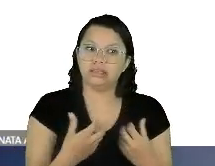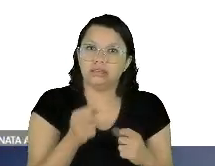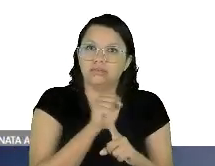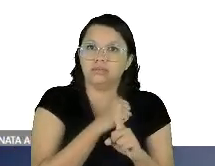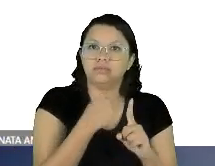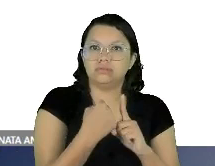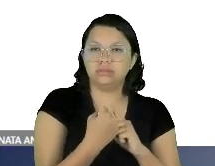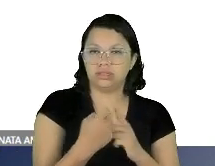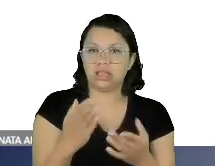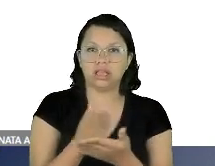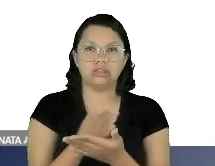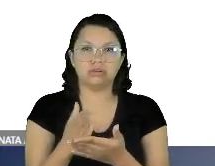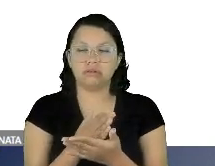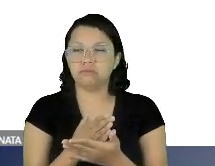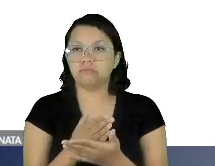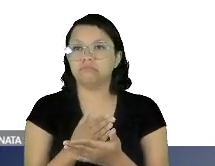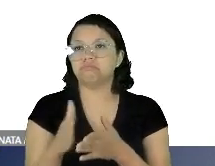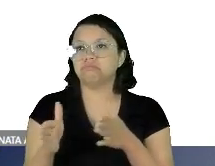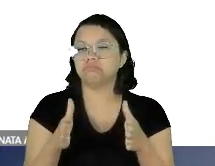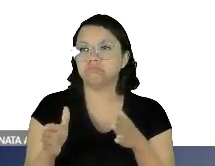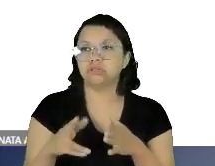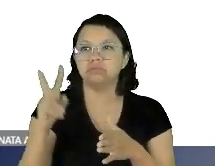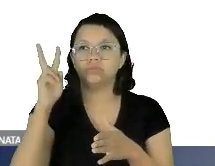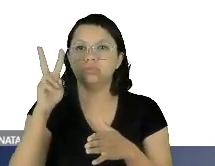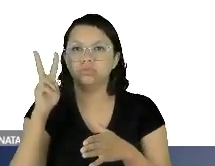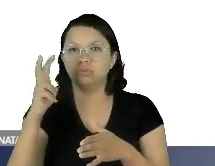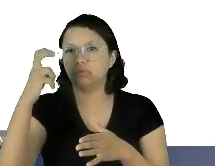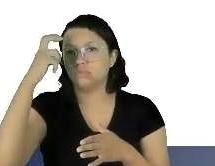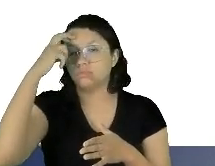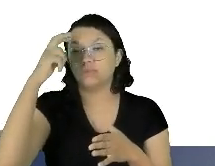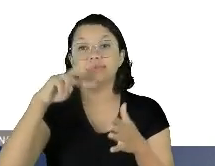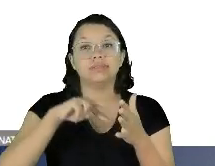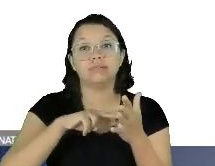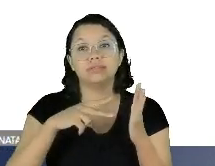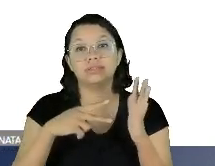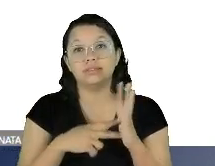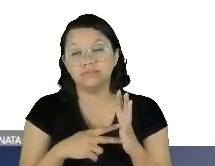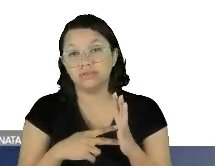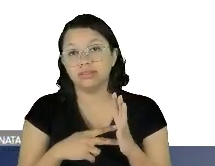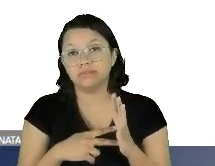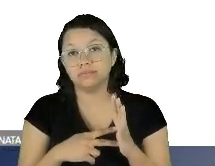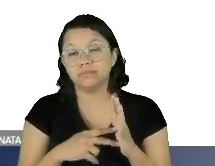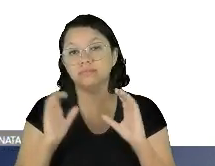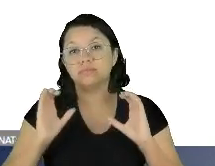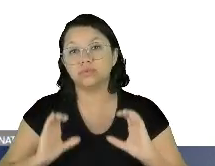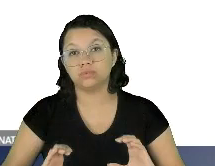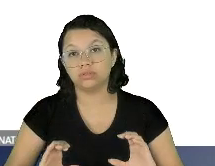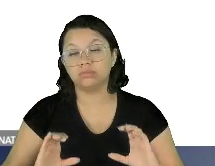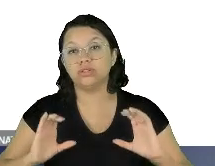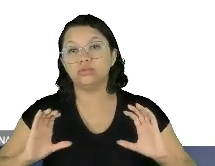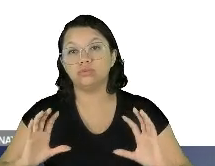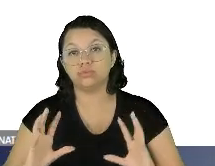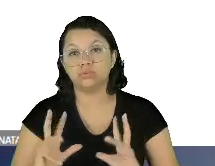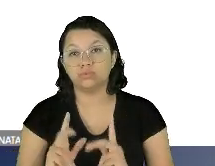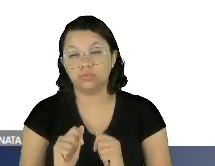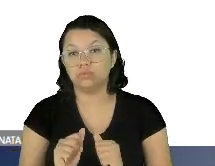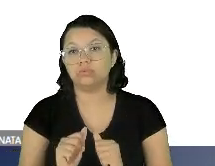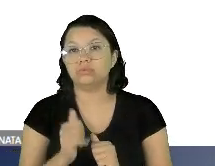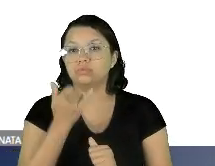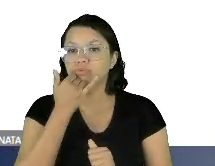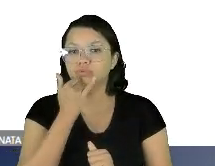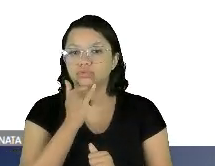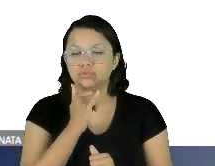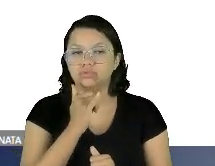histórico-cultural. Isso não significa que as atitudes são todas excusáveis e produtos de